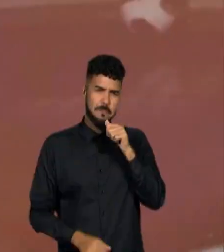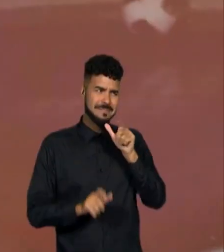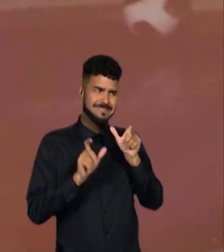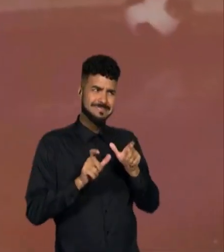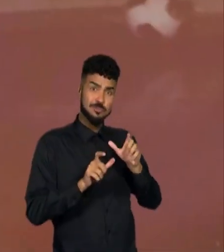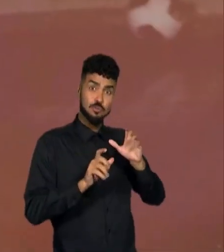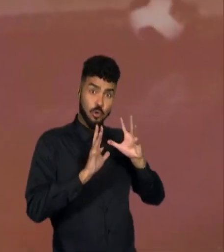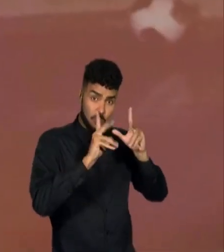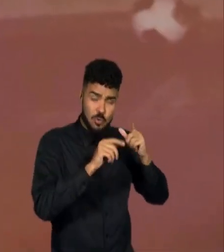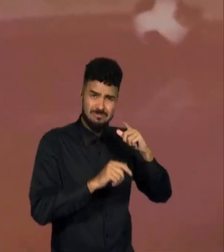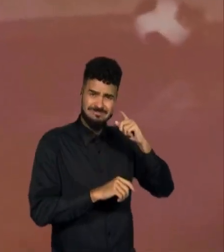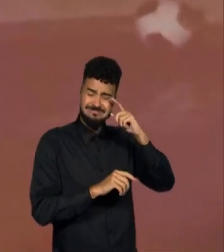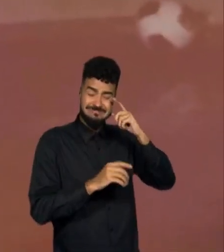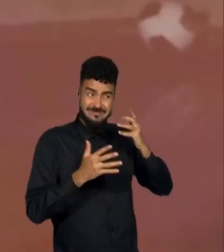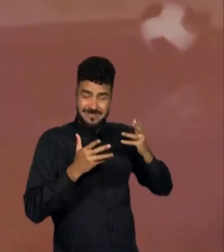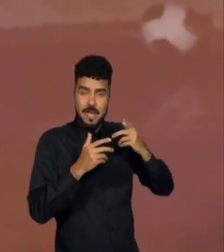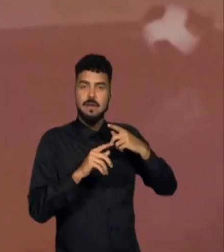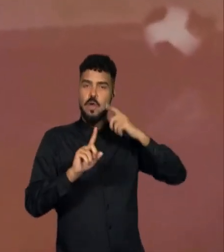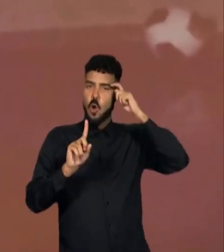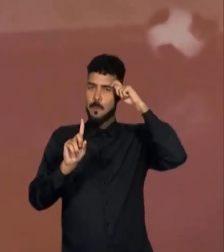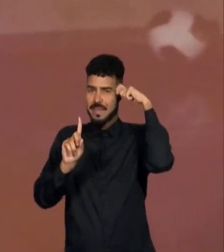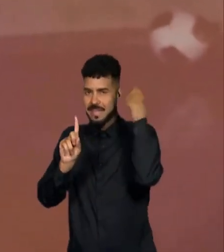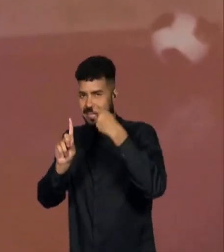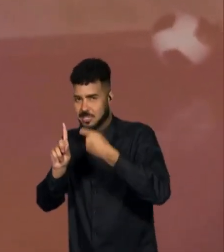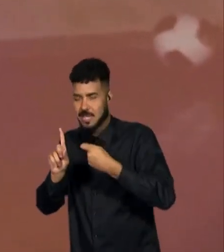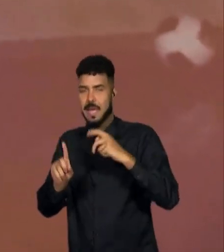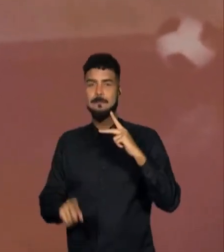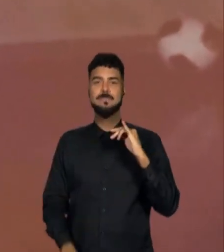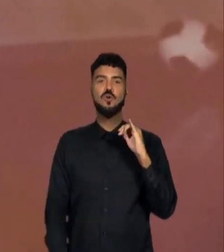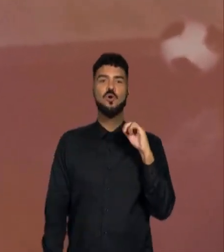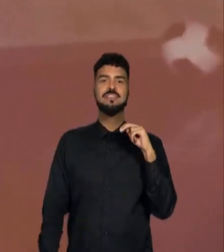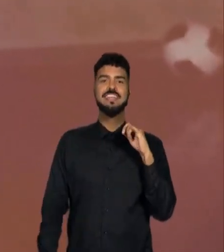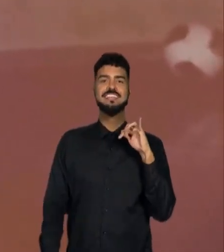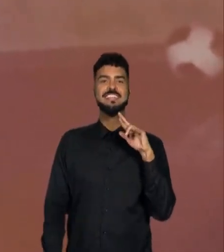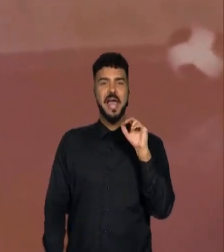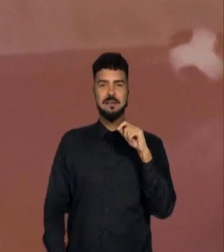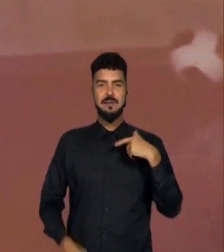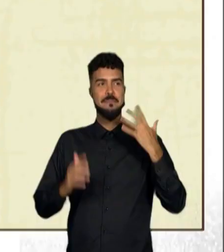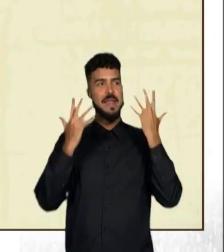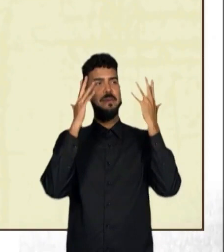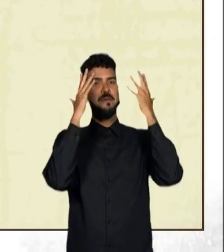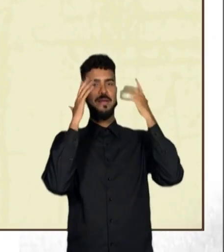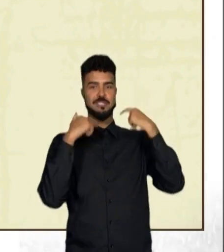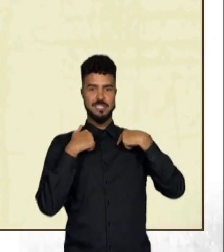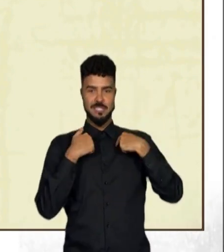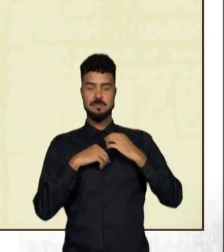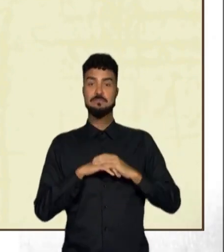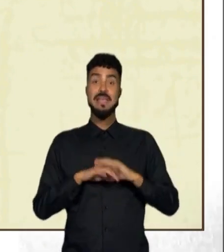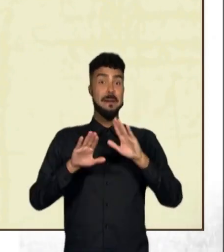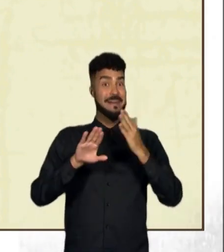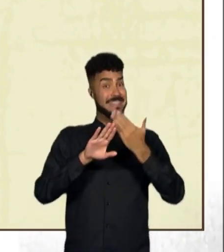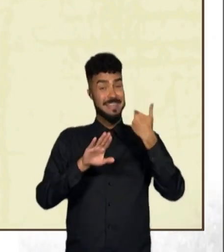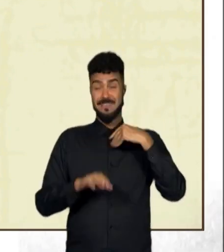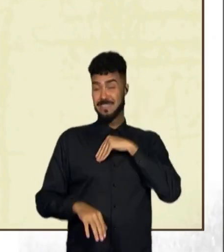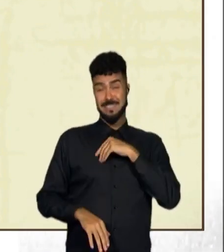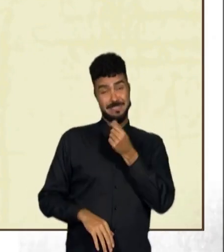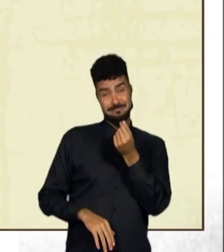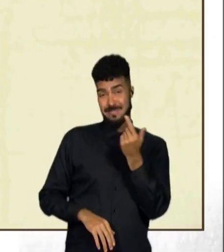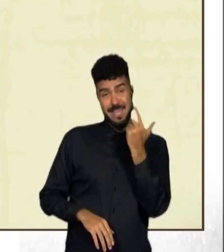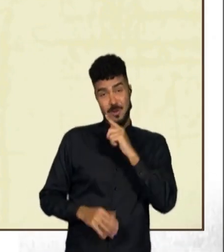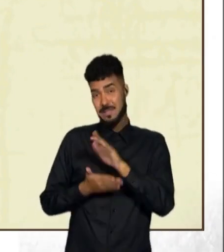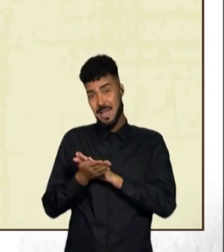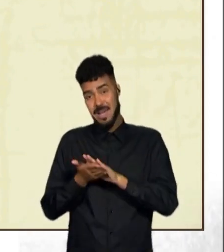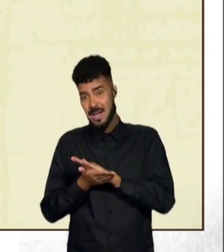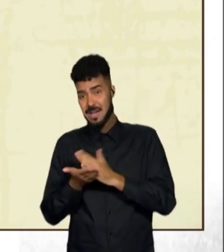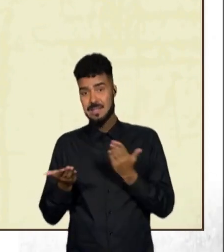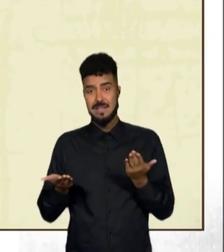Fizeram até agora uma homenagem da pioneira. A gente achava um show de bola pra gente. Aí financeiramente não vem nada pra gente. Aí falamos no